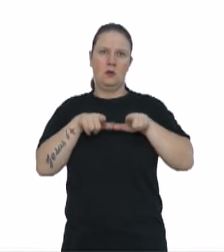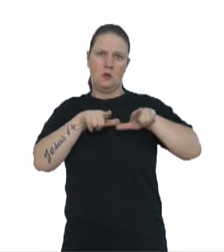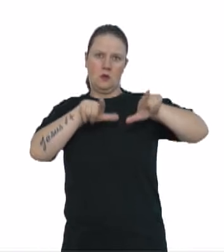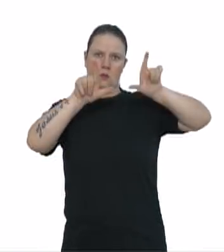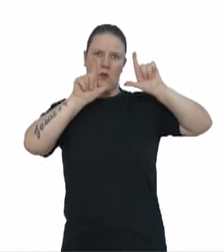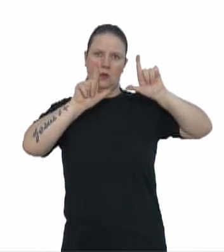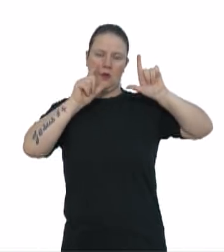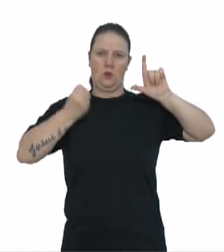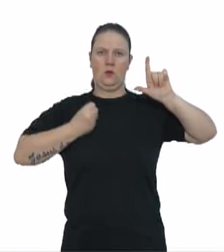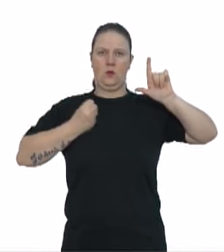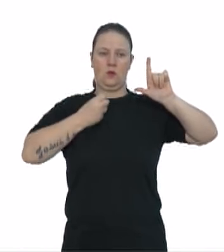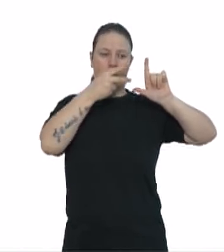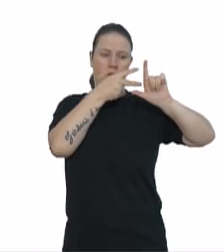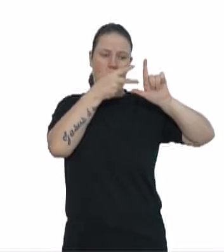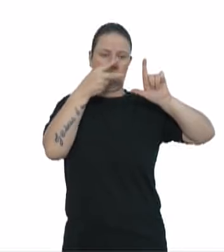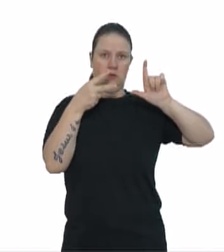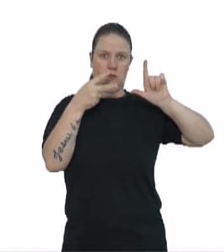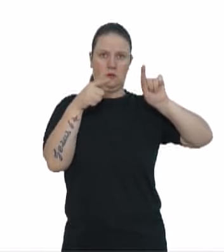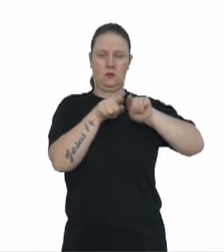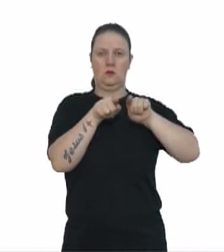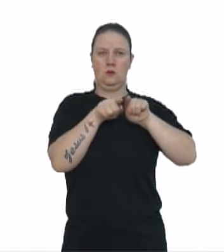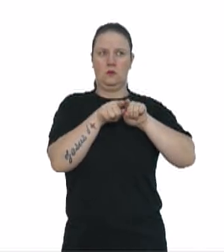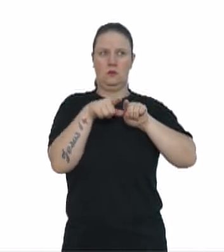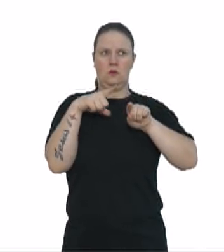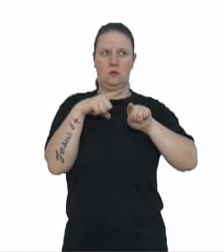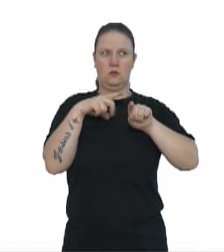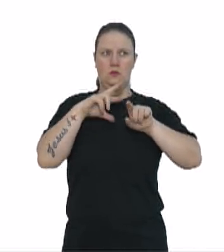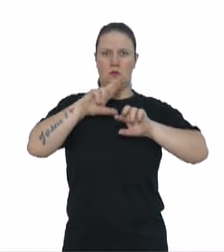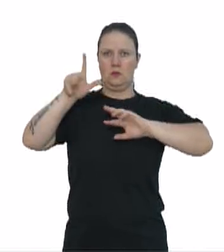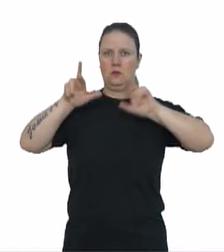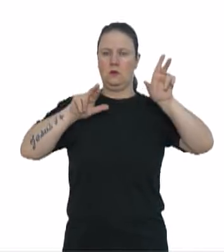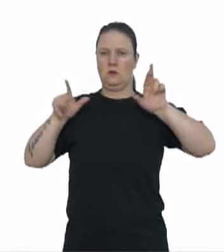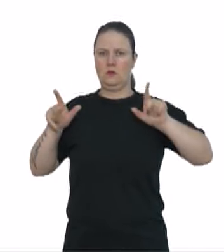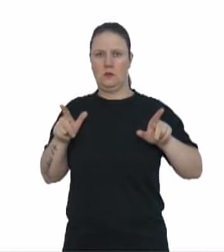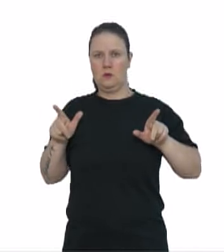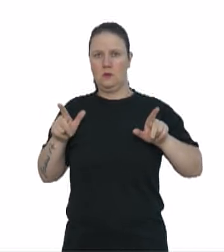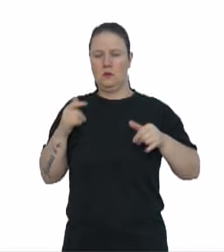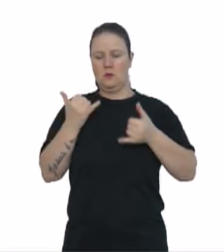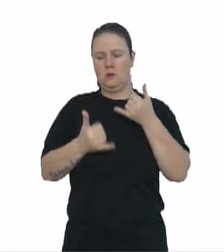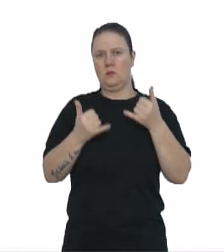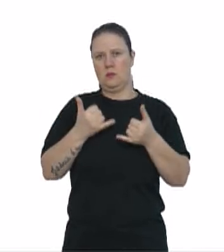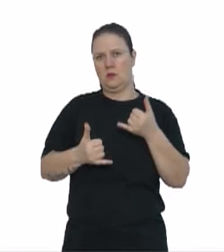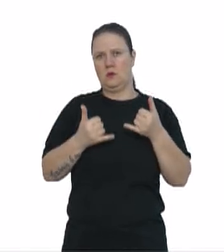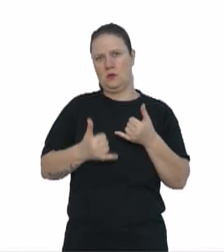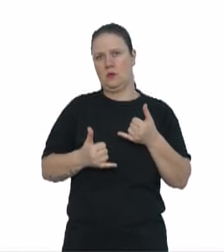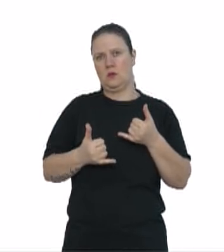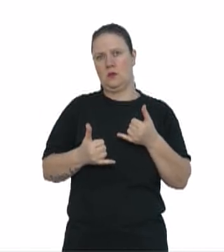22 e algumas estruturas que lembram máquinas.